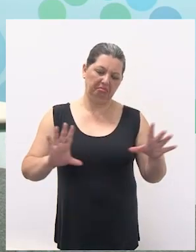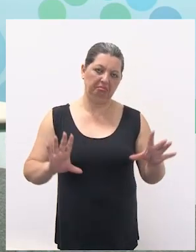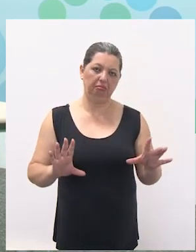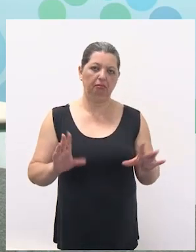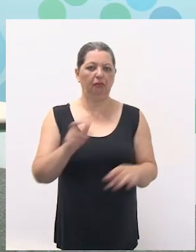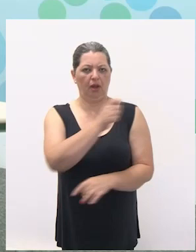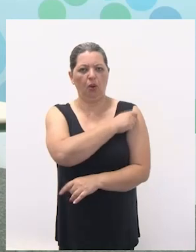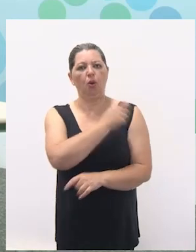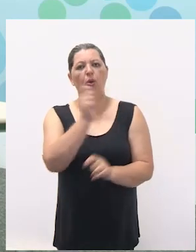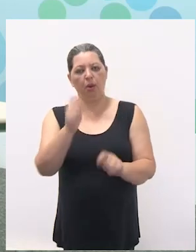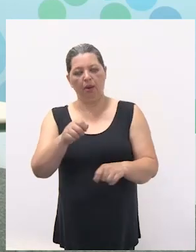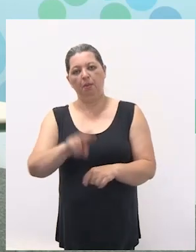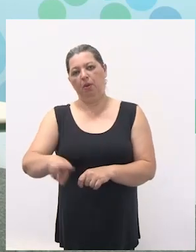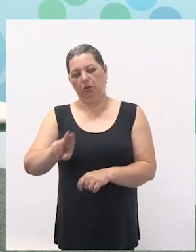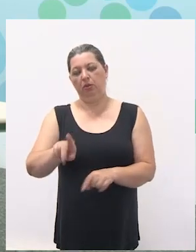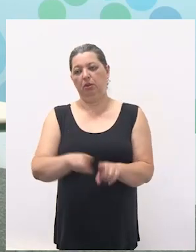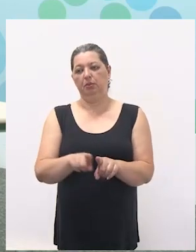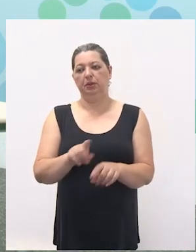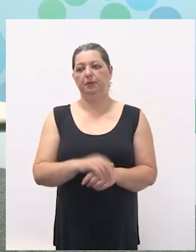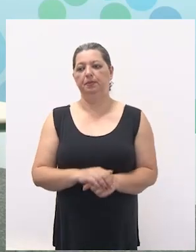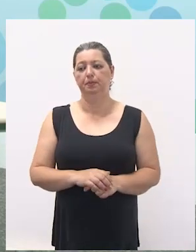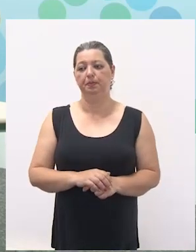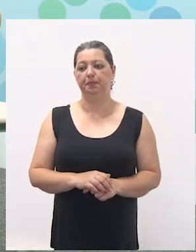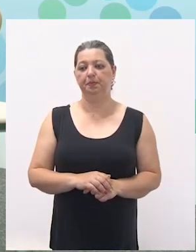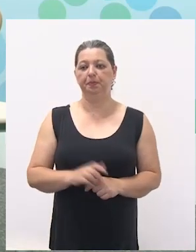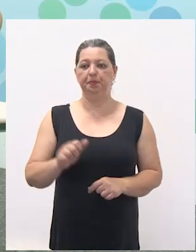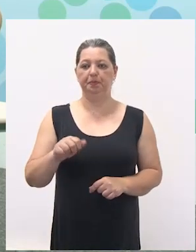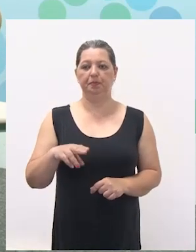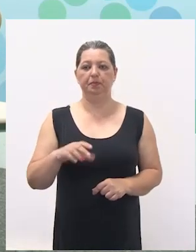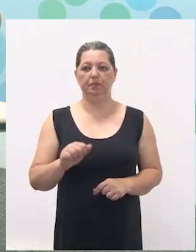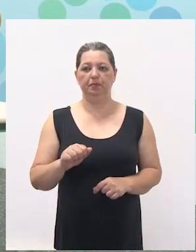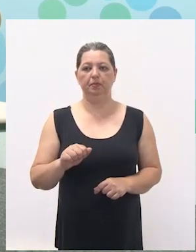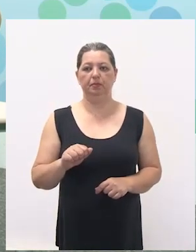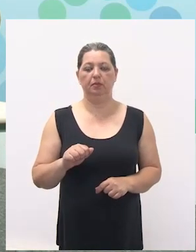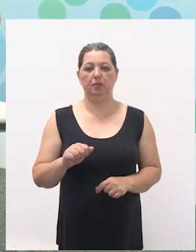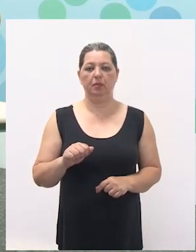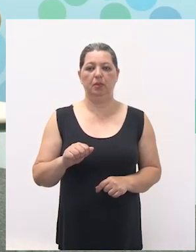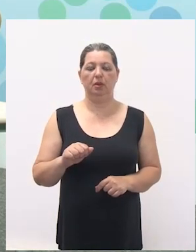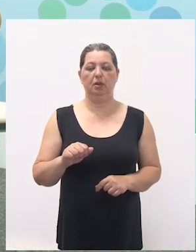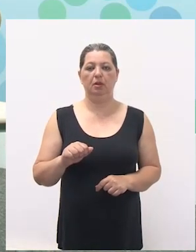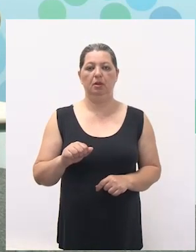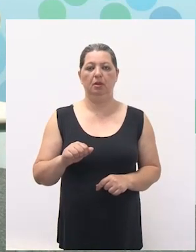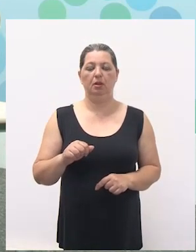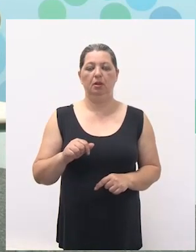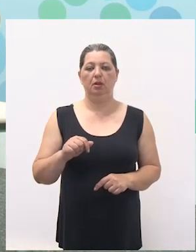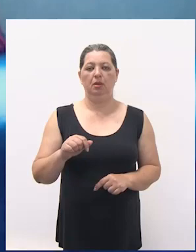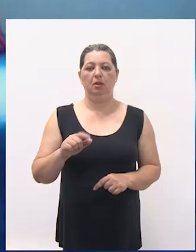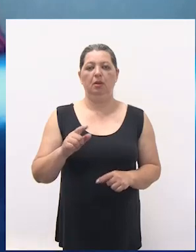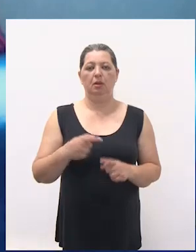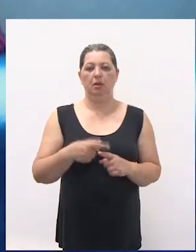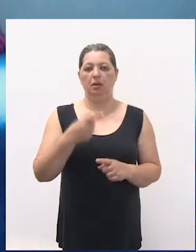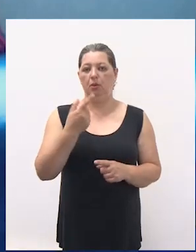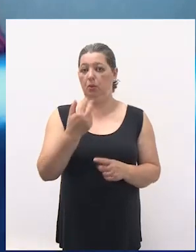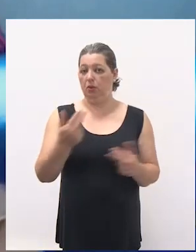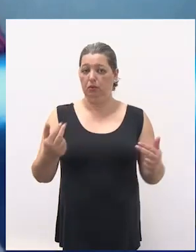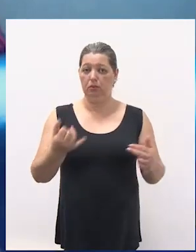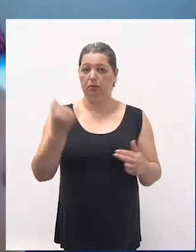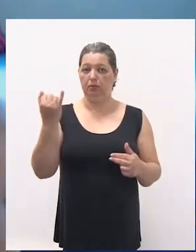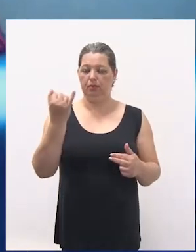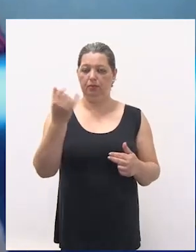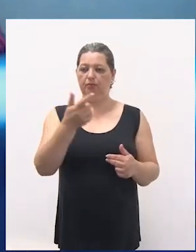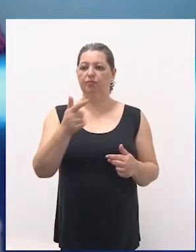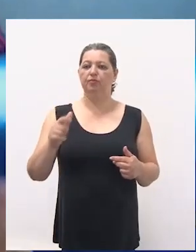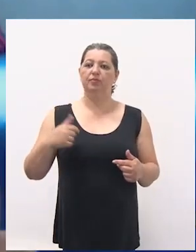Sim. Inclusive... Ana Paula e Giovanni, Oi. Uma coisa importante é nisso que vocês estão falando, e de novo,